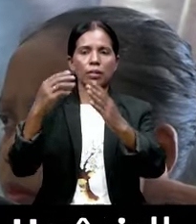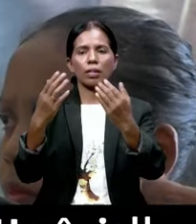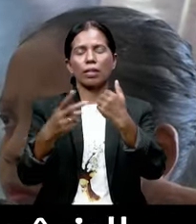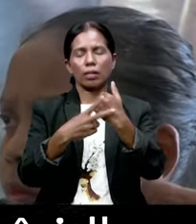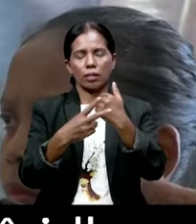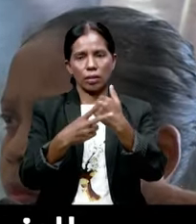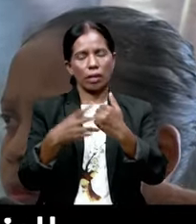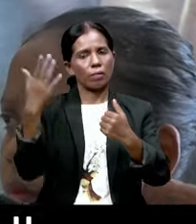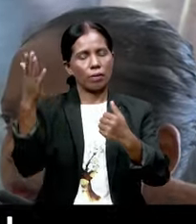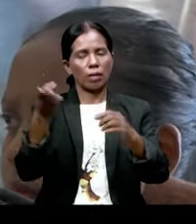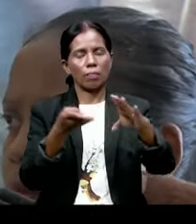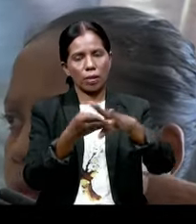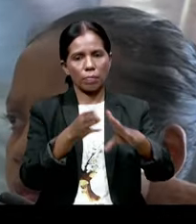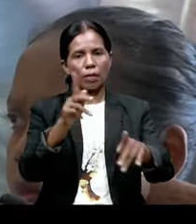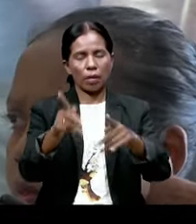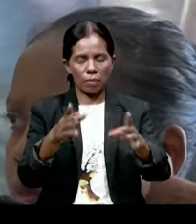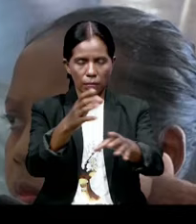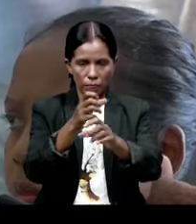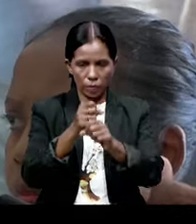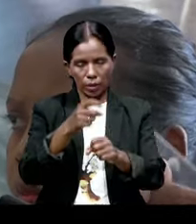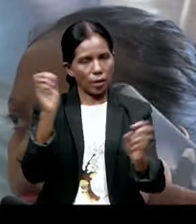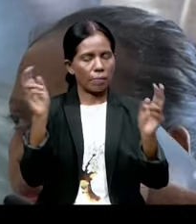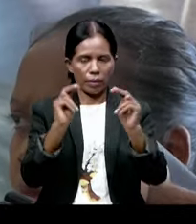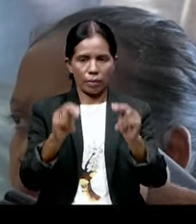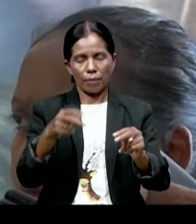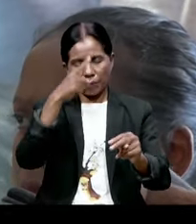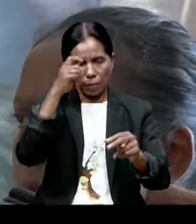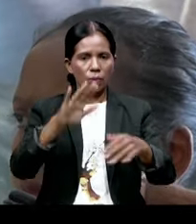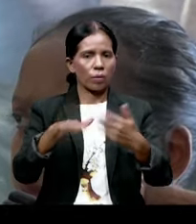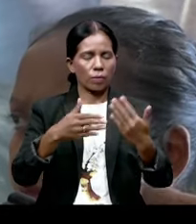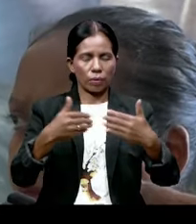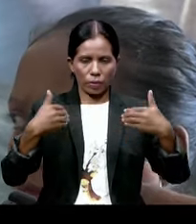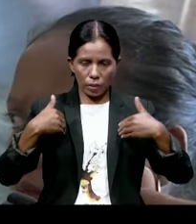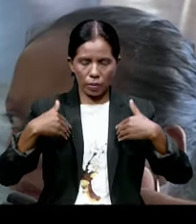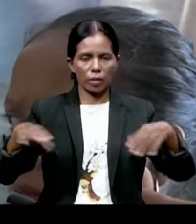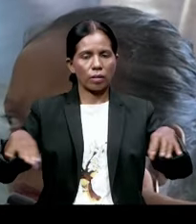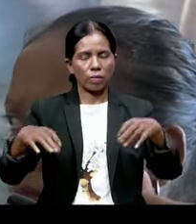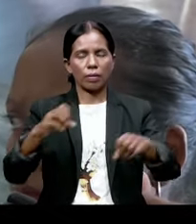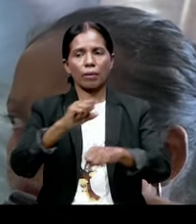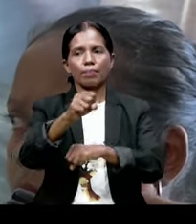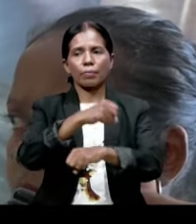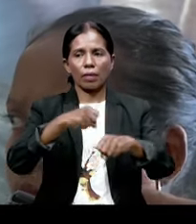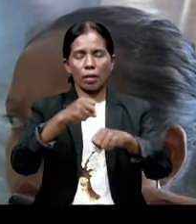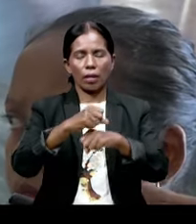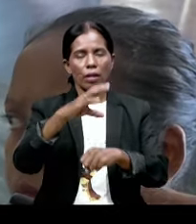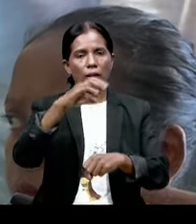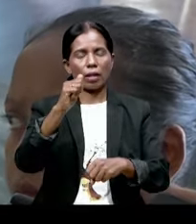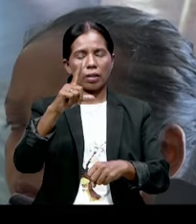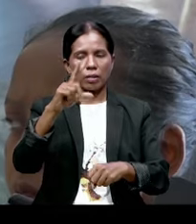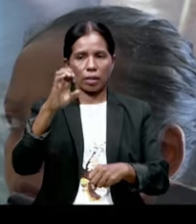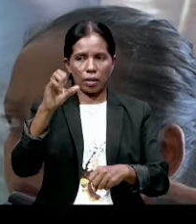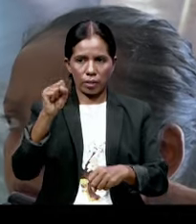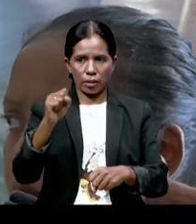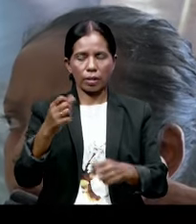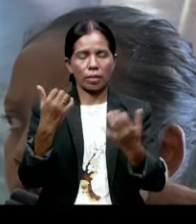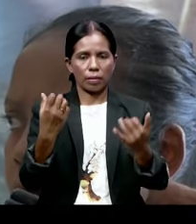ne ne la precisa ona tamba boto tu ia tiona sistema ne be ohin ita boli heli yang ingles boli yang cashless antaun ira